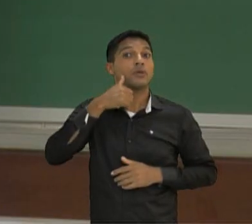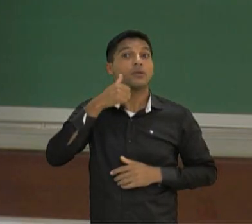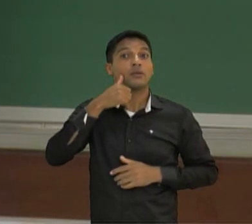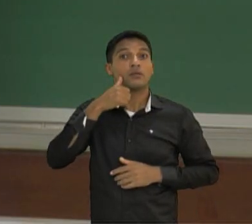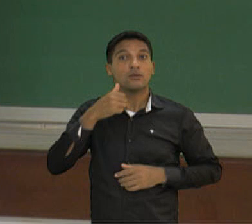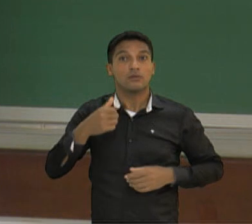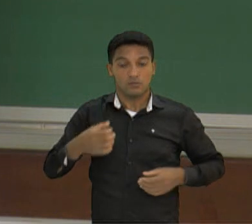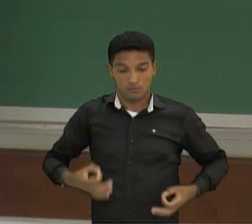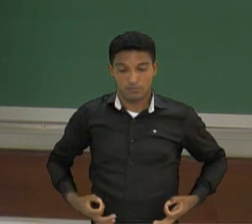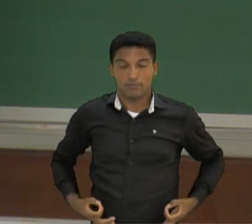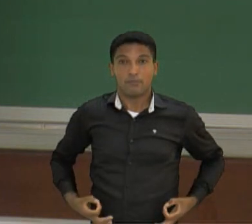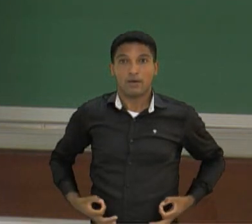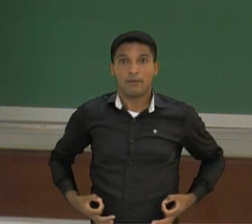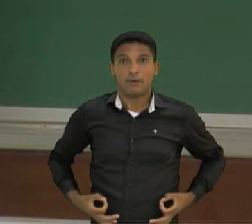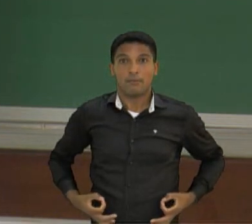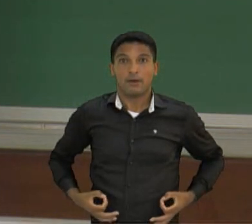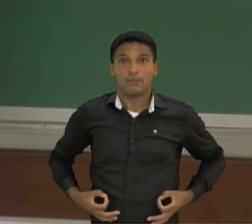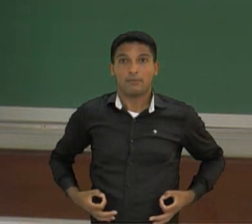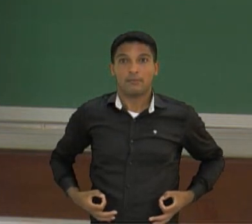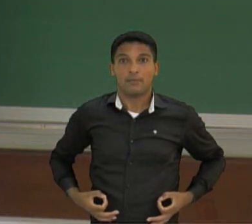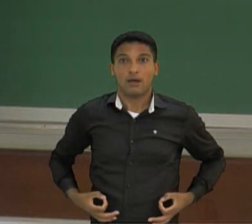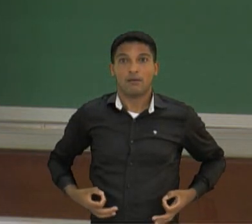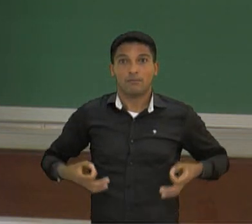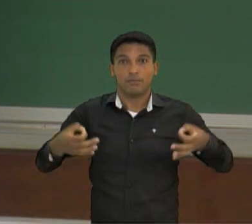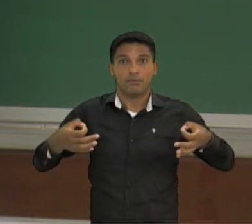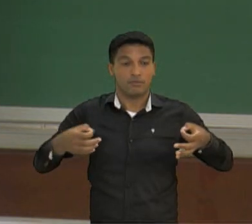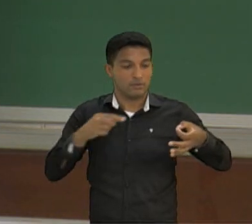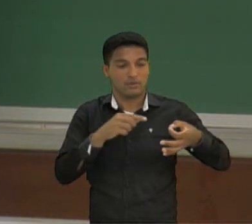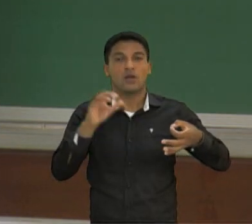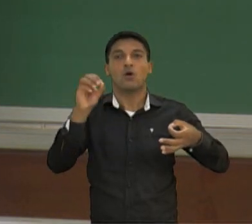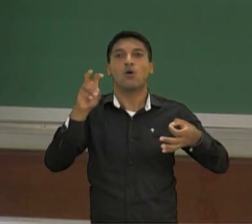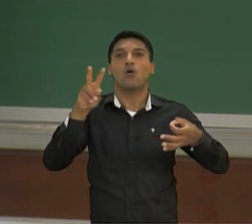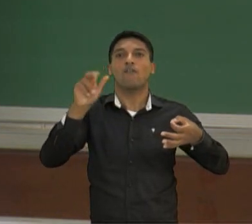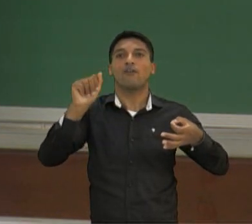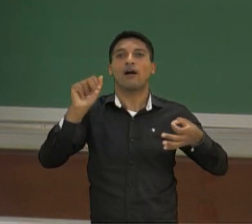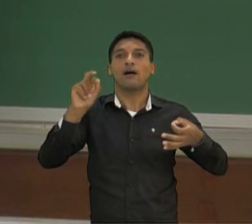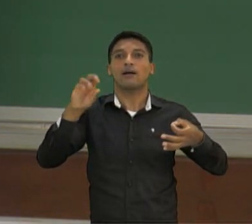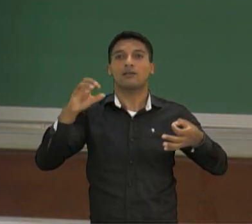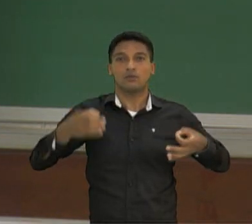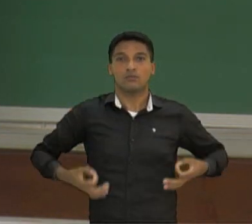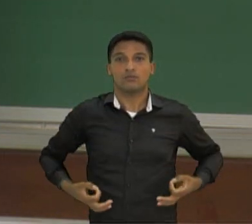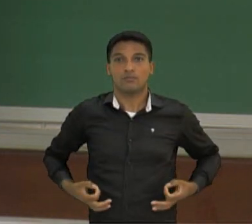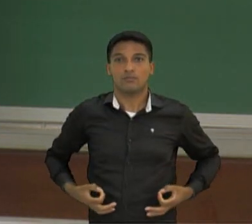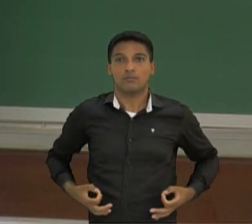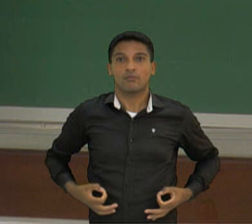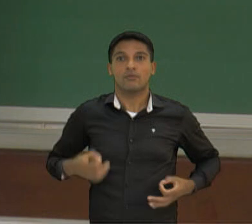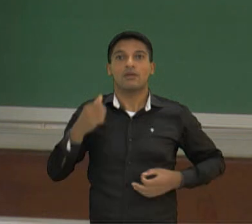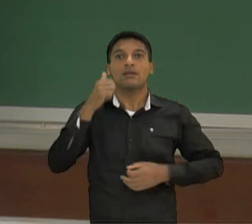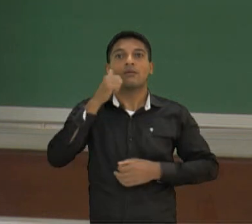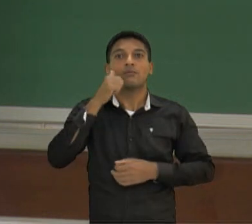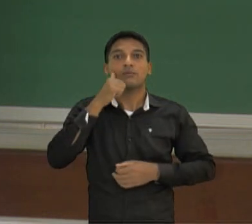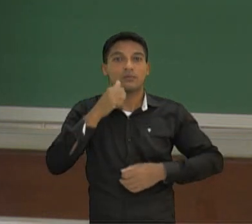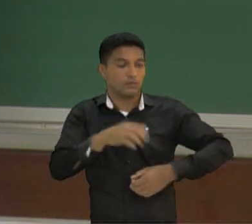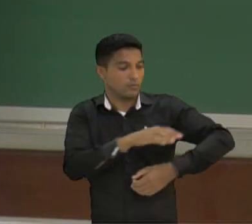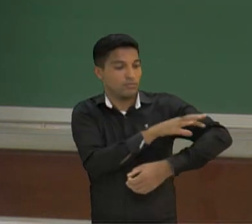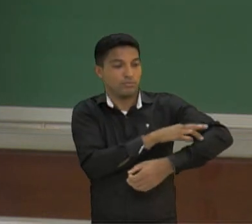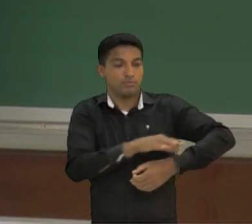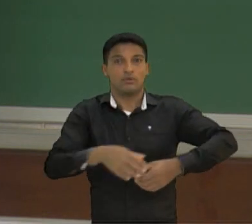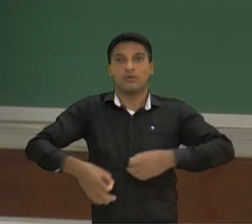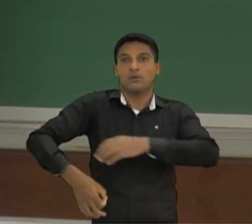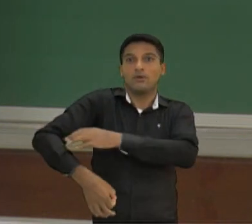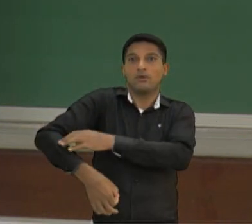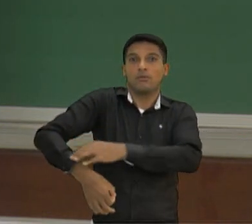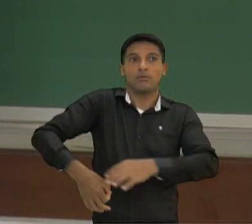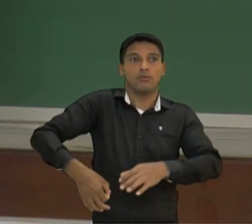e hormônios. E o gasto energético é maior para o sistema reprodutor feminino, porque é onde vai ser